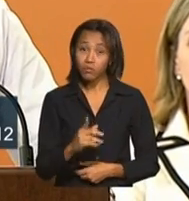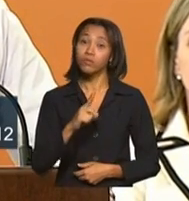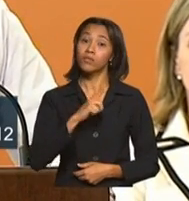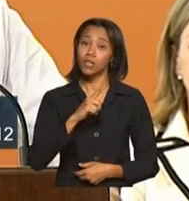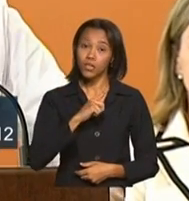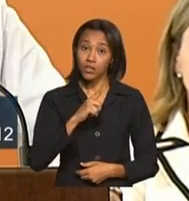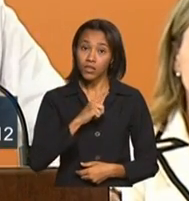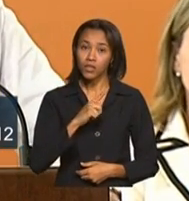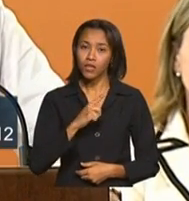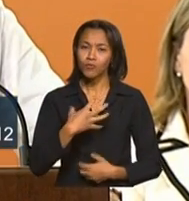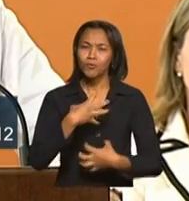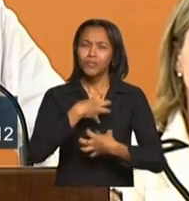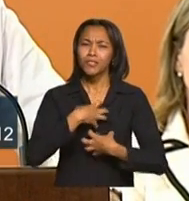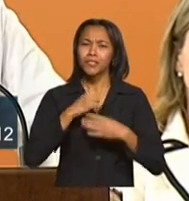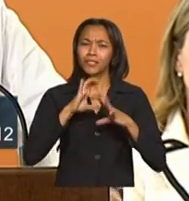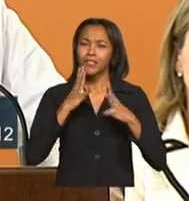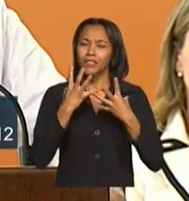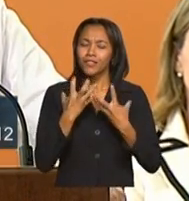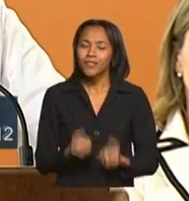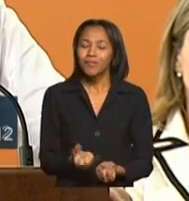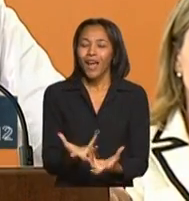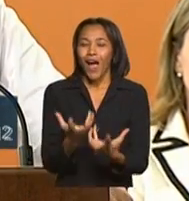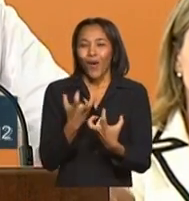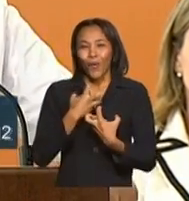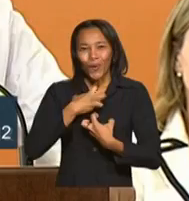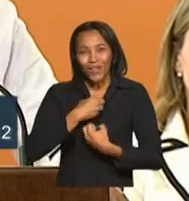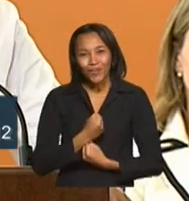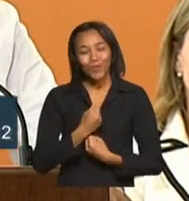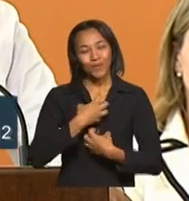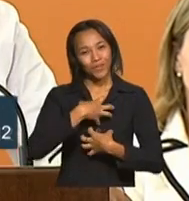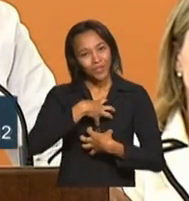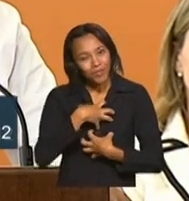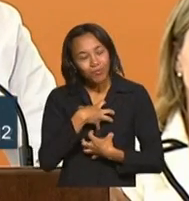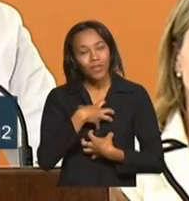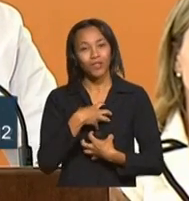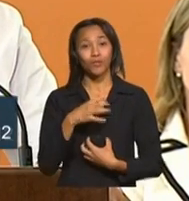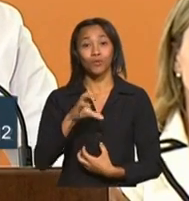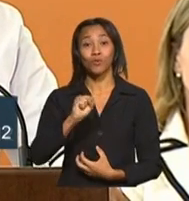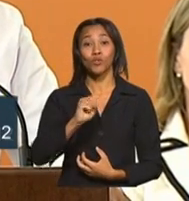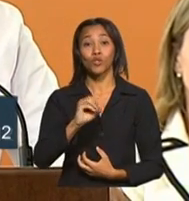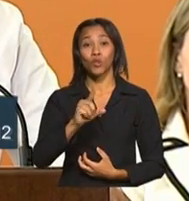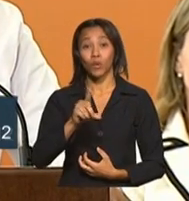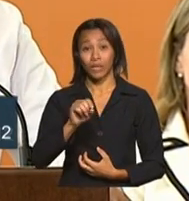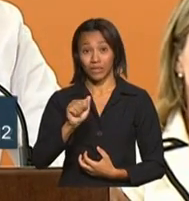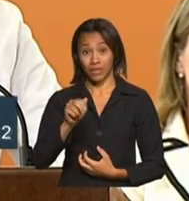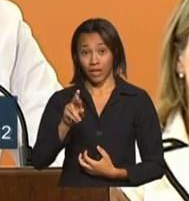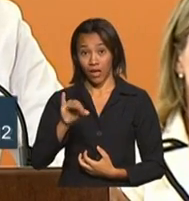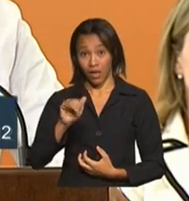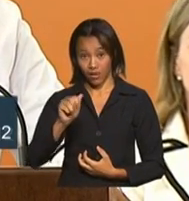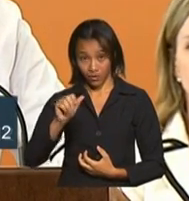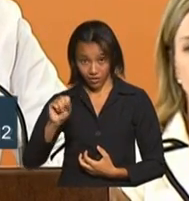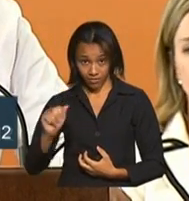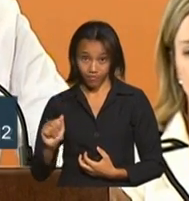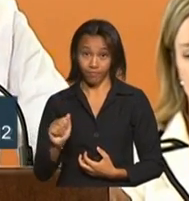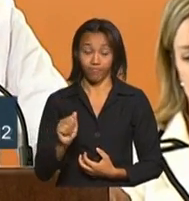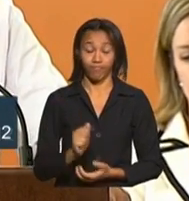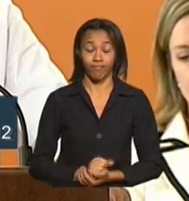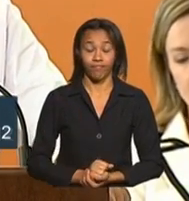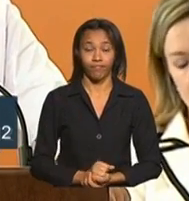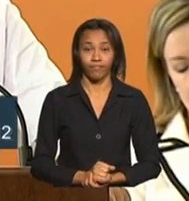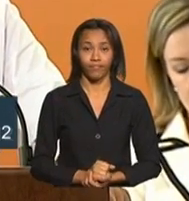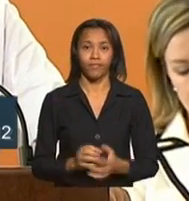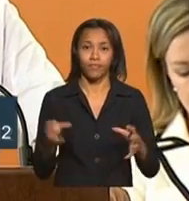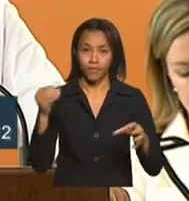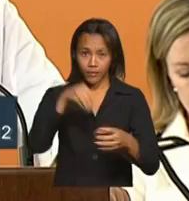uma visão solidária da vida, tem de ter uma visão solidária da relação da comunidade.